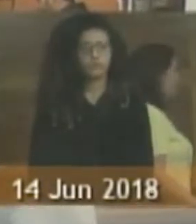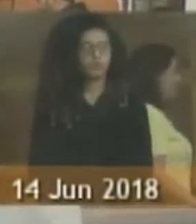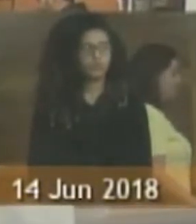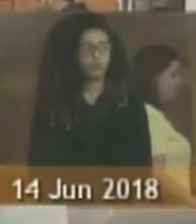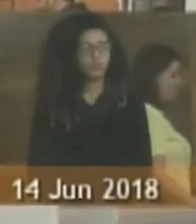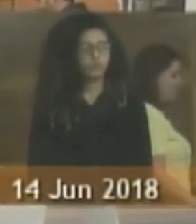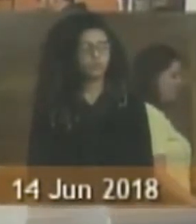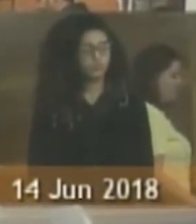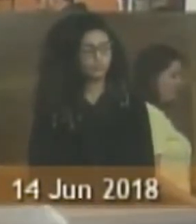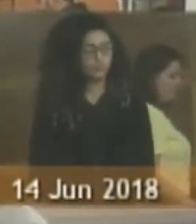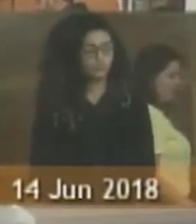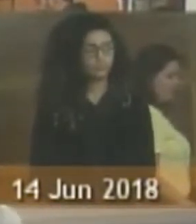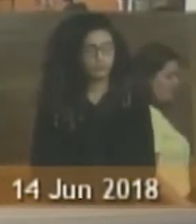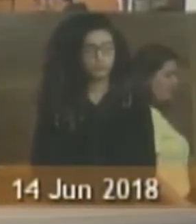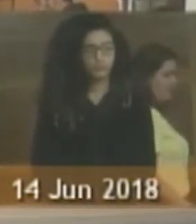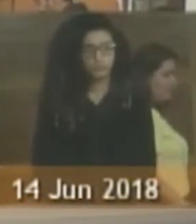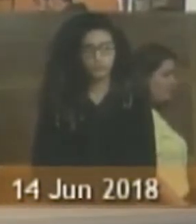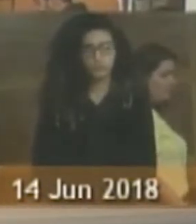Vereadora Tite Brasil.